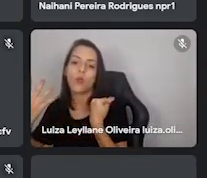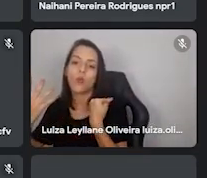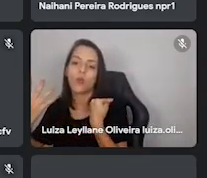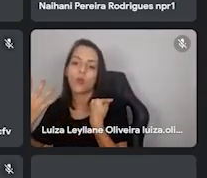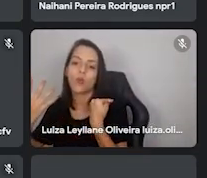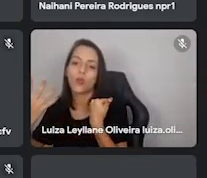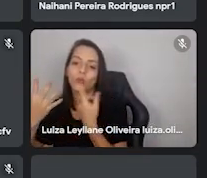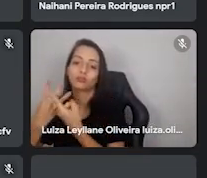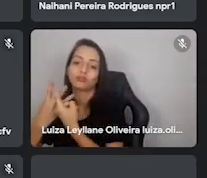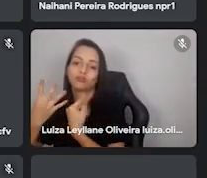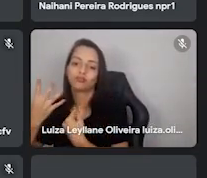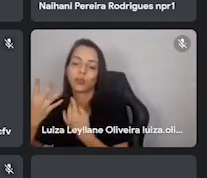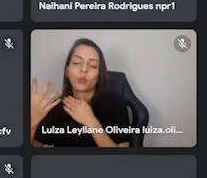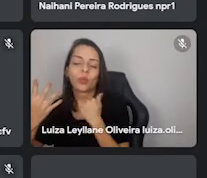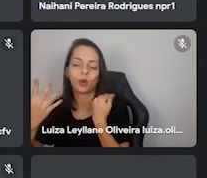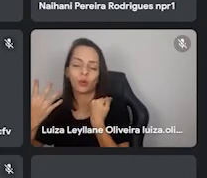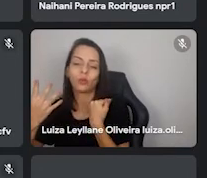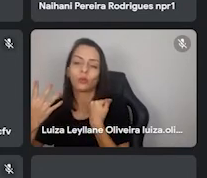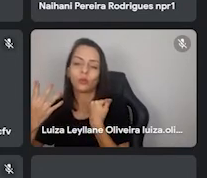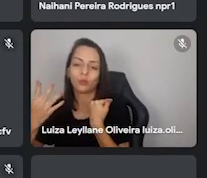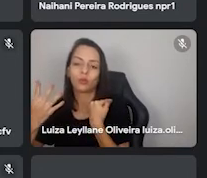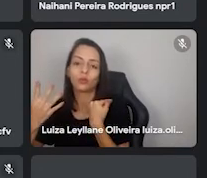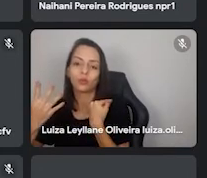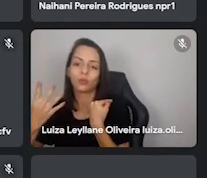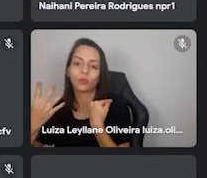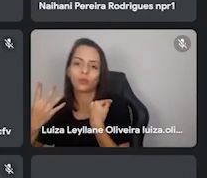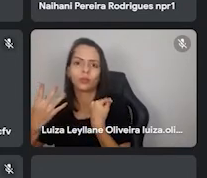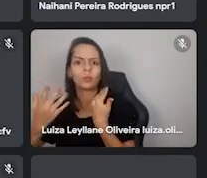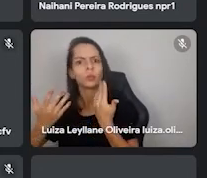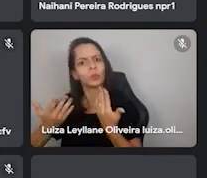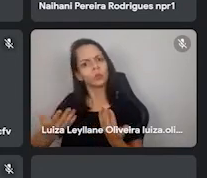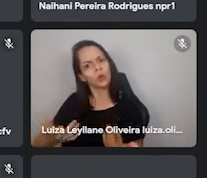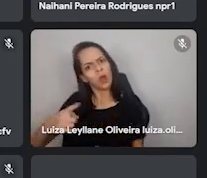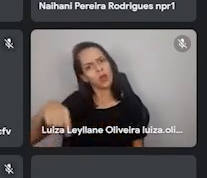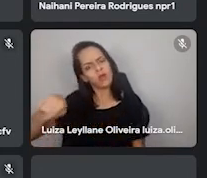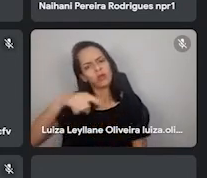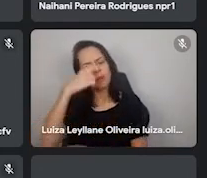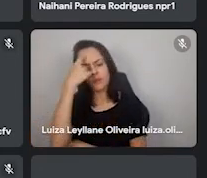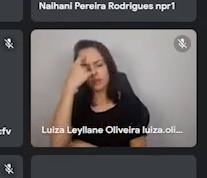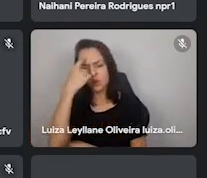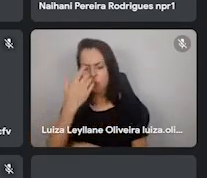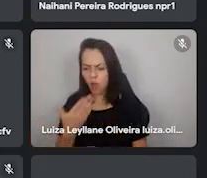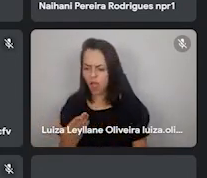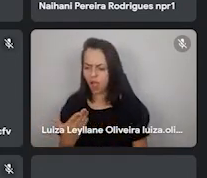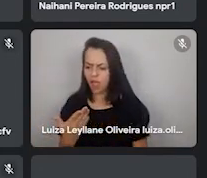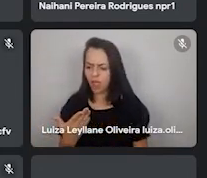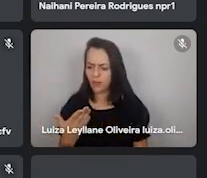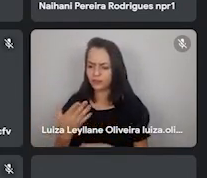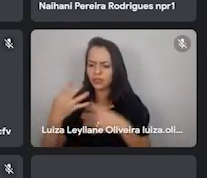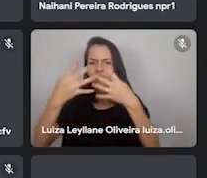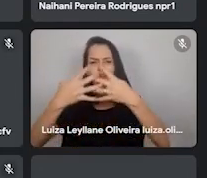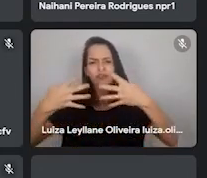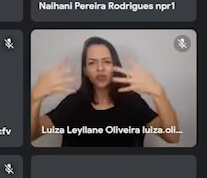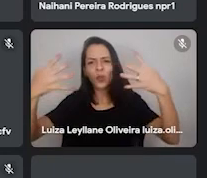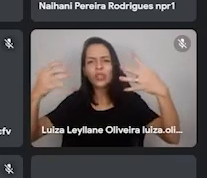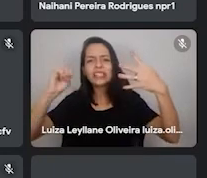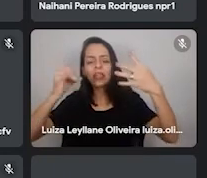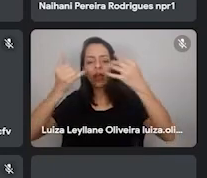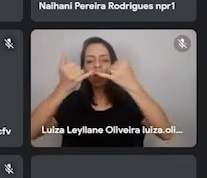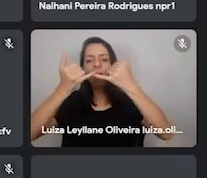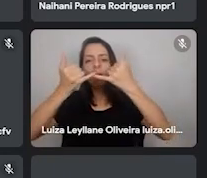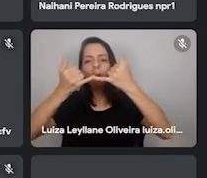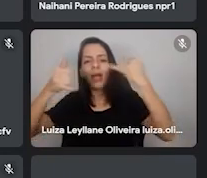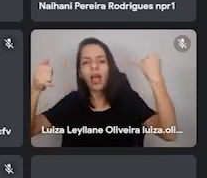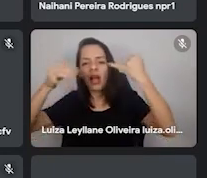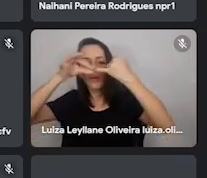Ah, Barroso, mas a rede, ela não tinha que desligar, não? Quando cai um fio no chão,